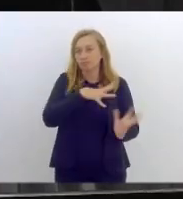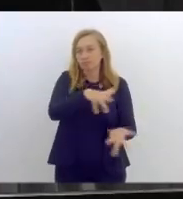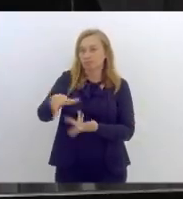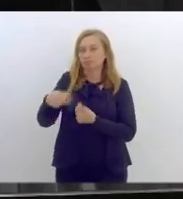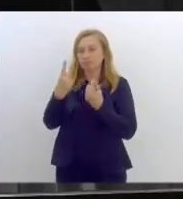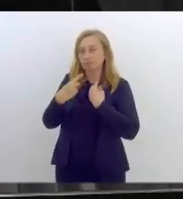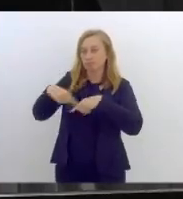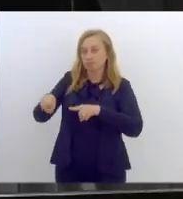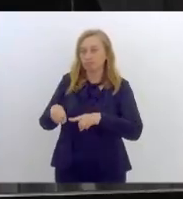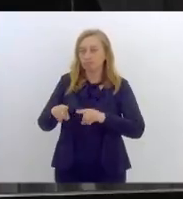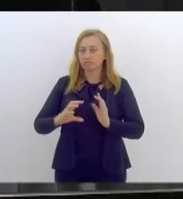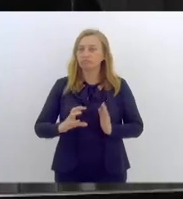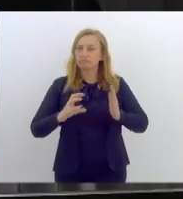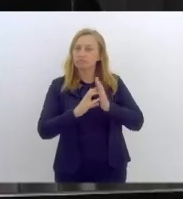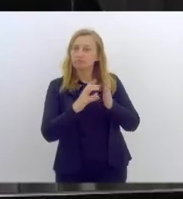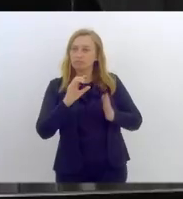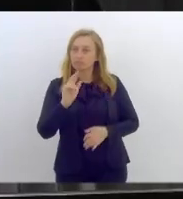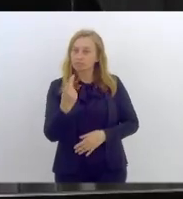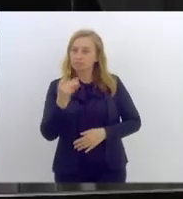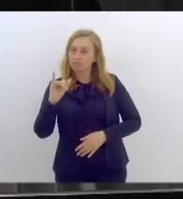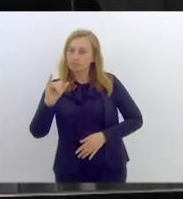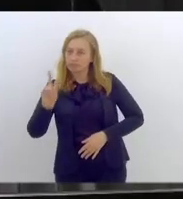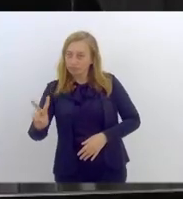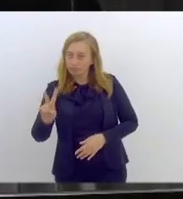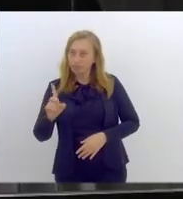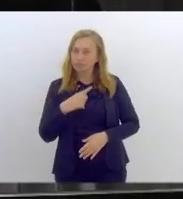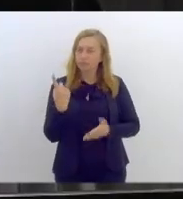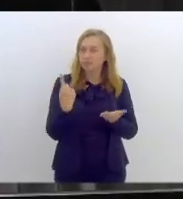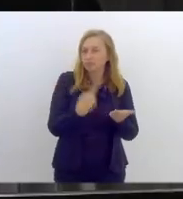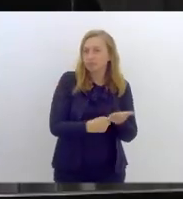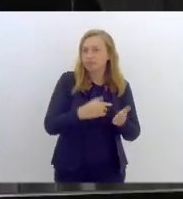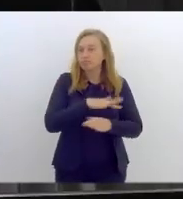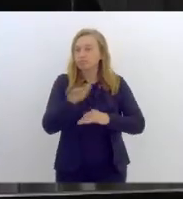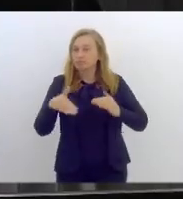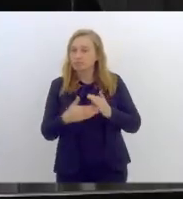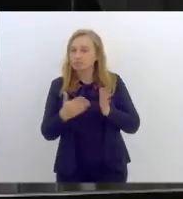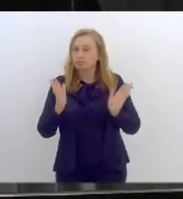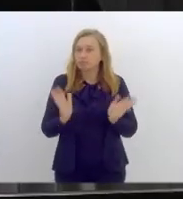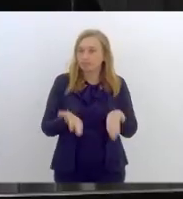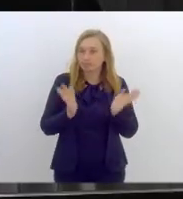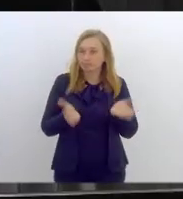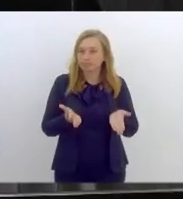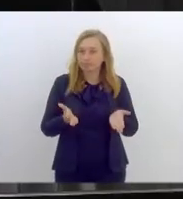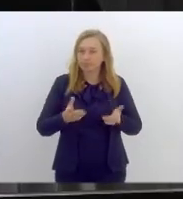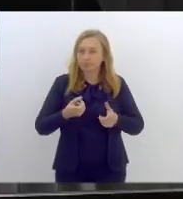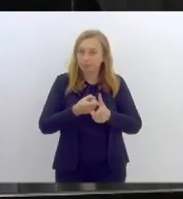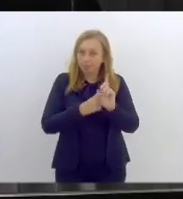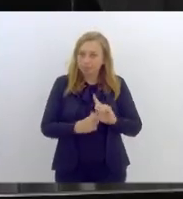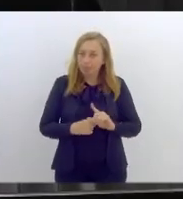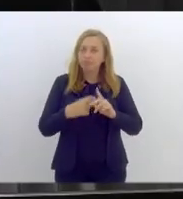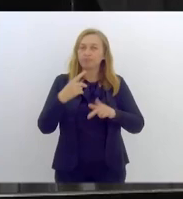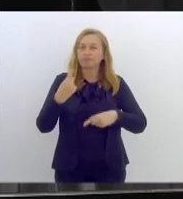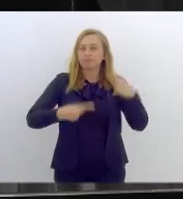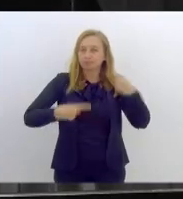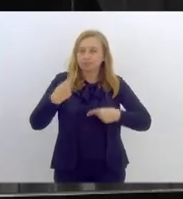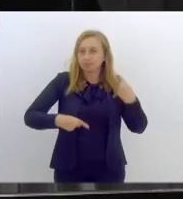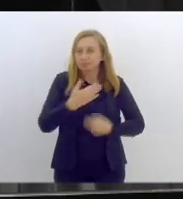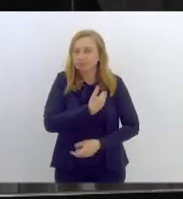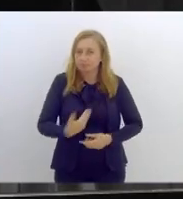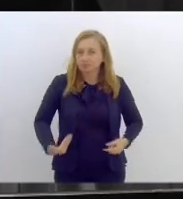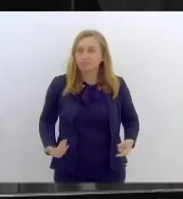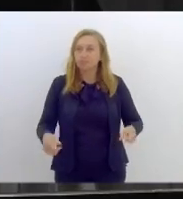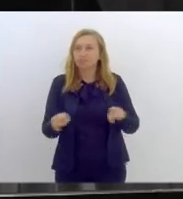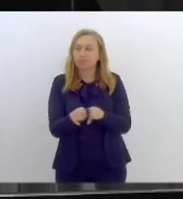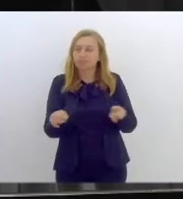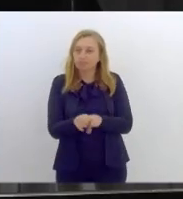combate ao HIV e Aids o nosso compromisso com aqueles e aquelas que hoje dependem de políticas públicas e também